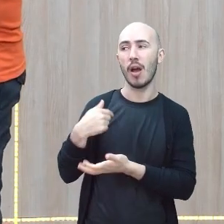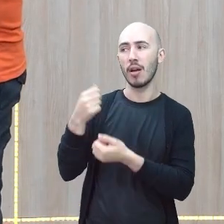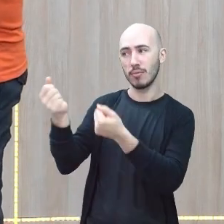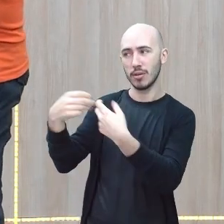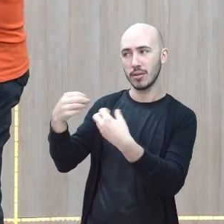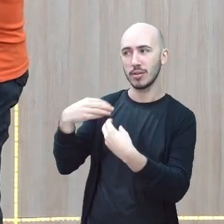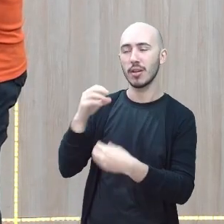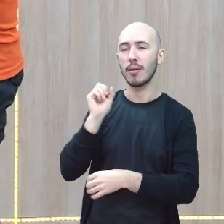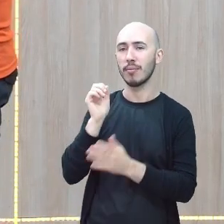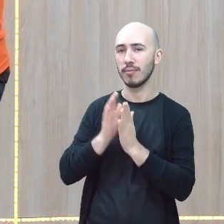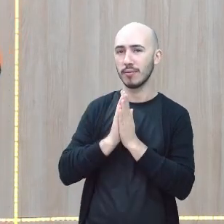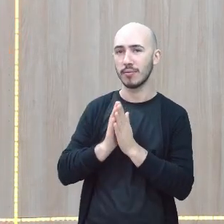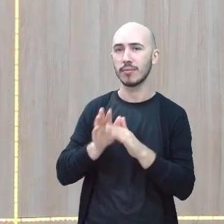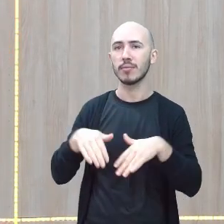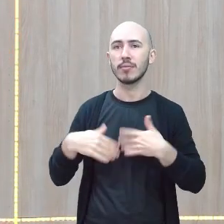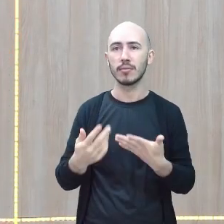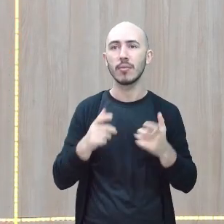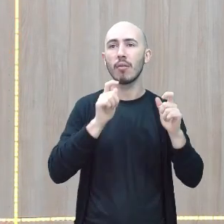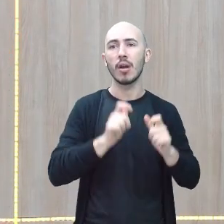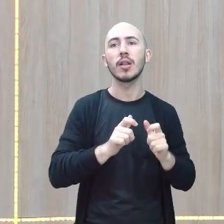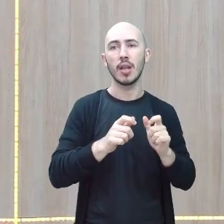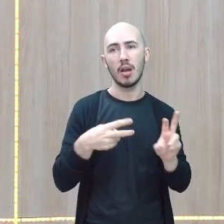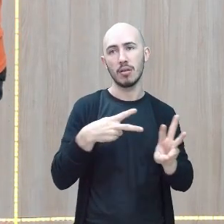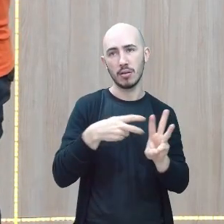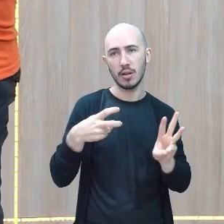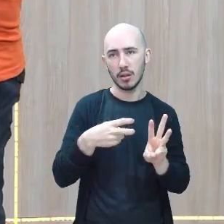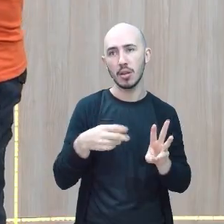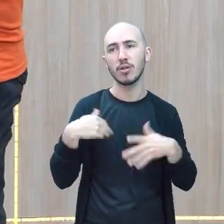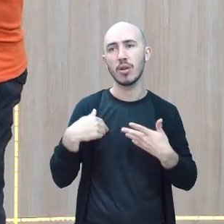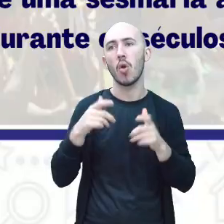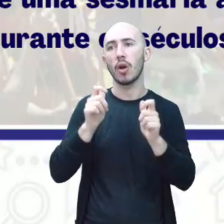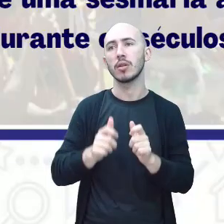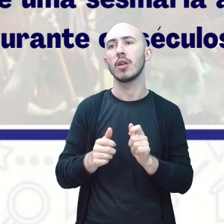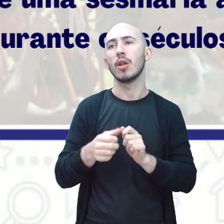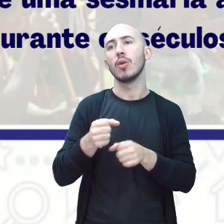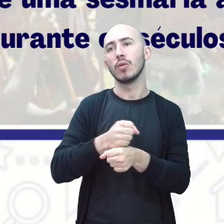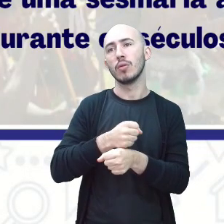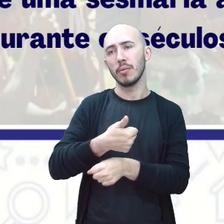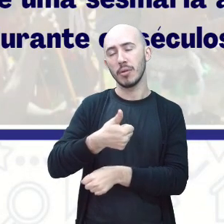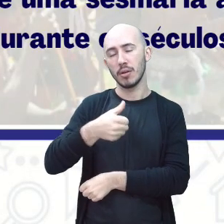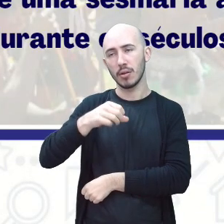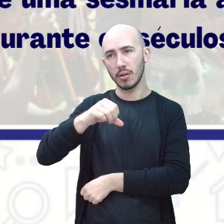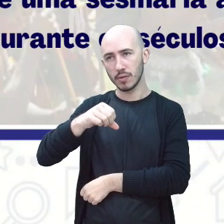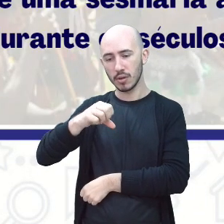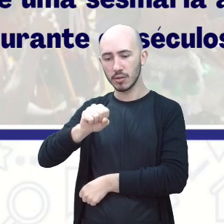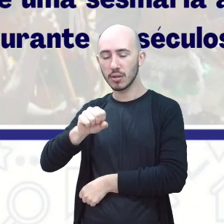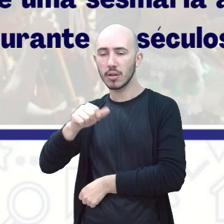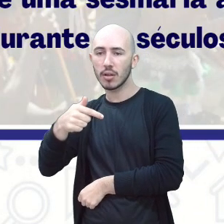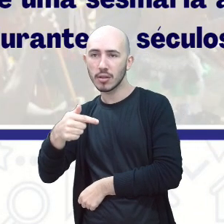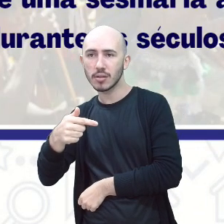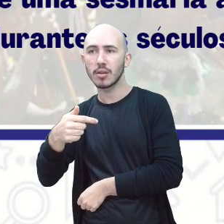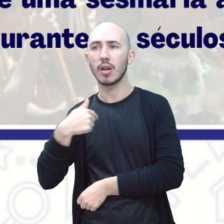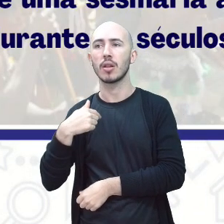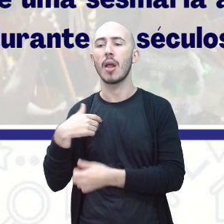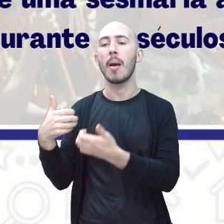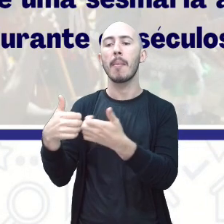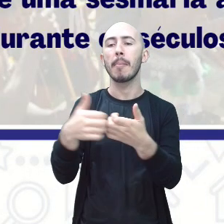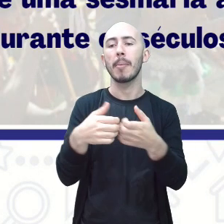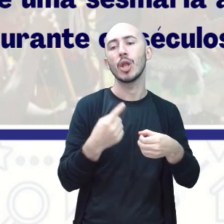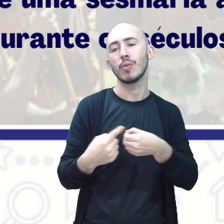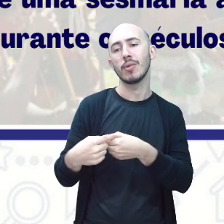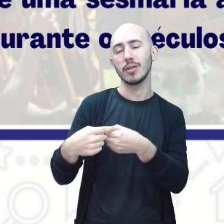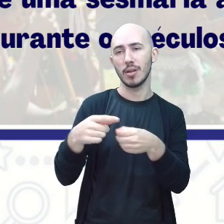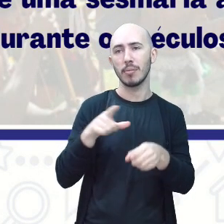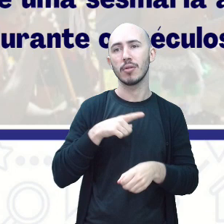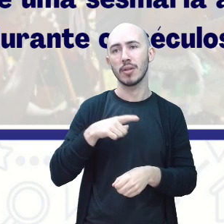foi homologada em 1987 e está localizada entre os atuais municípios de Petrolândia, Itaparica e Itacaratu,